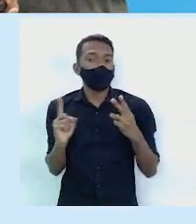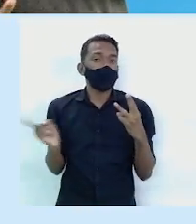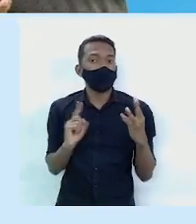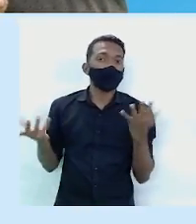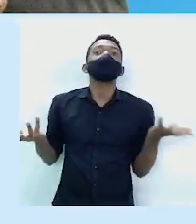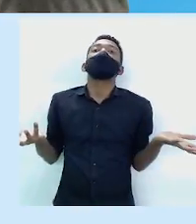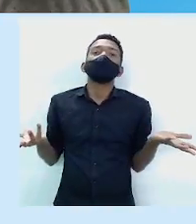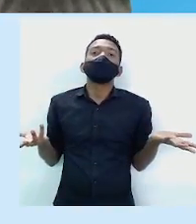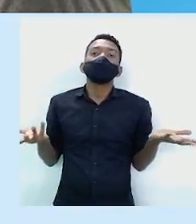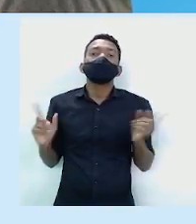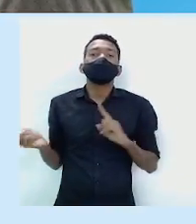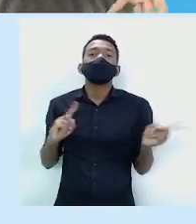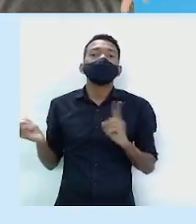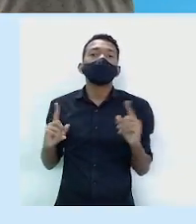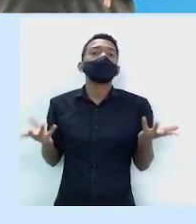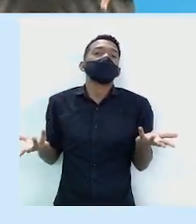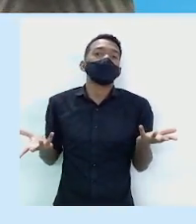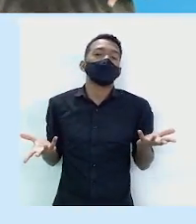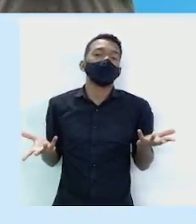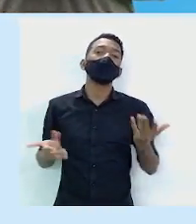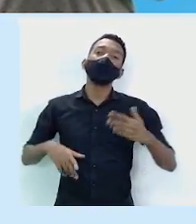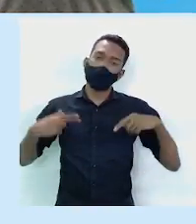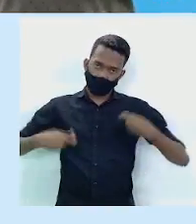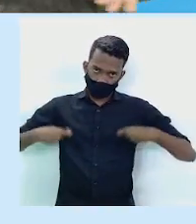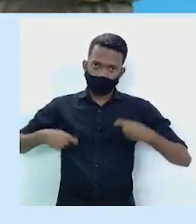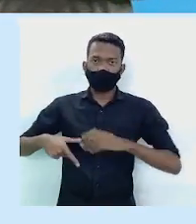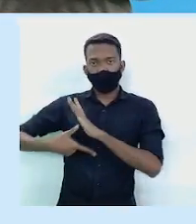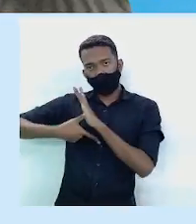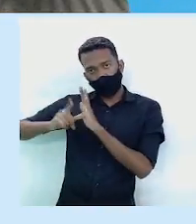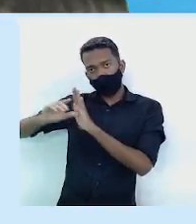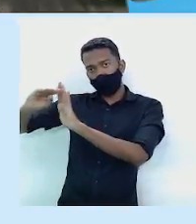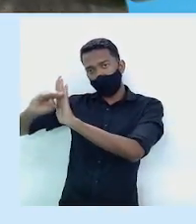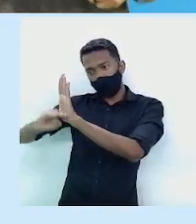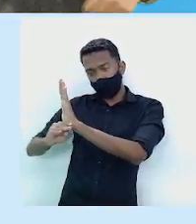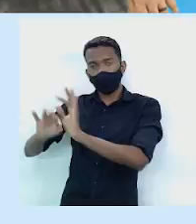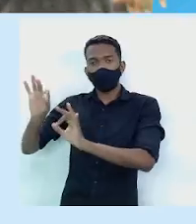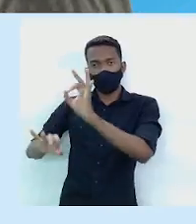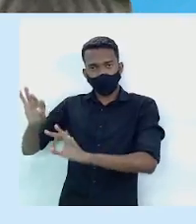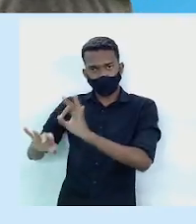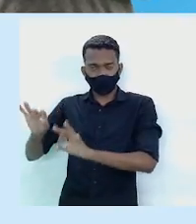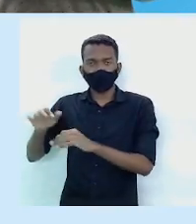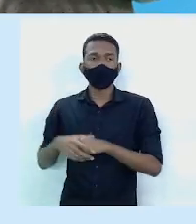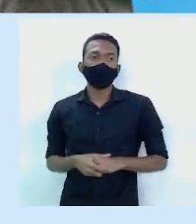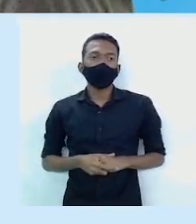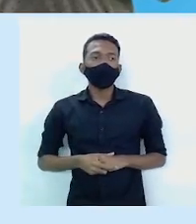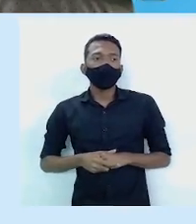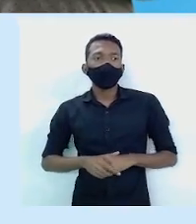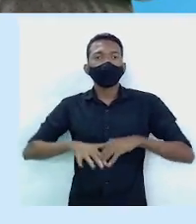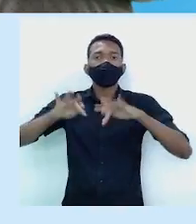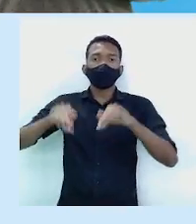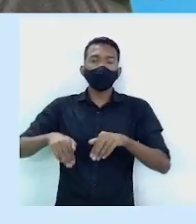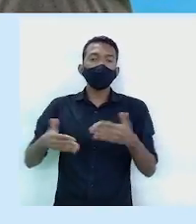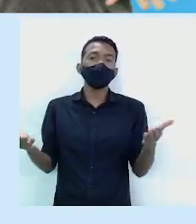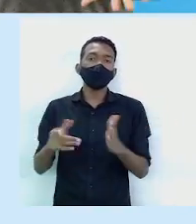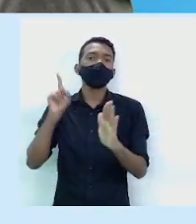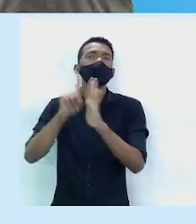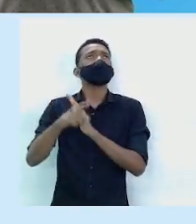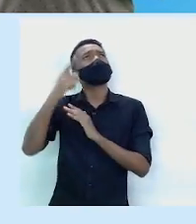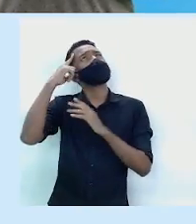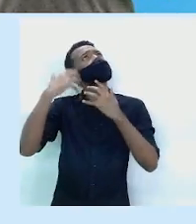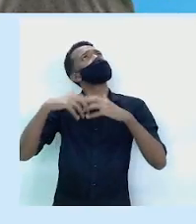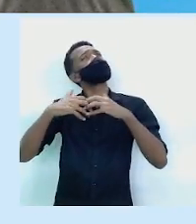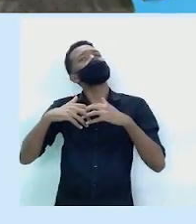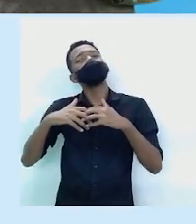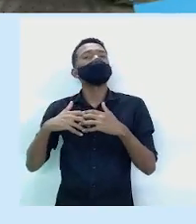muita coisa, né? Então, isso também deve fazer parte do roteiro, beleza? E por fim, a última questão, o